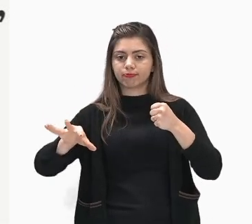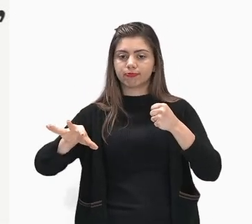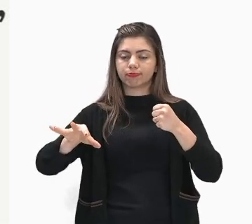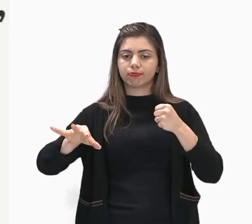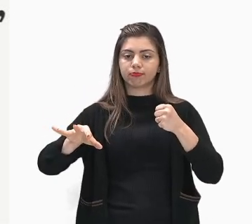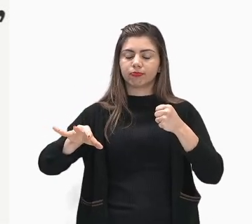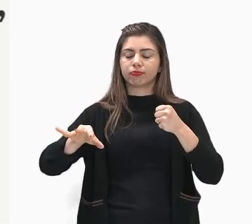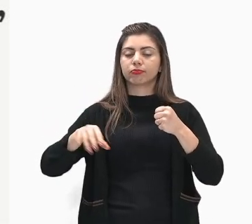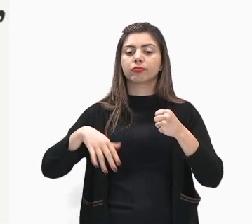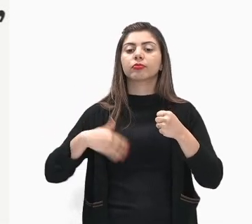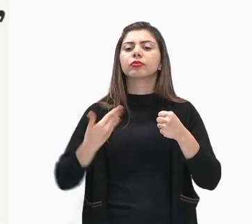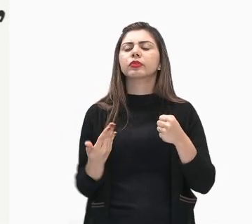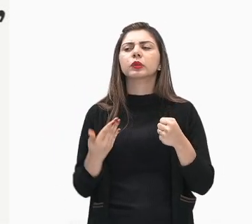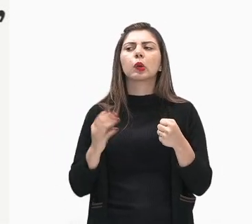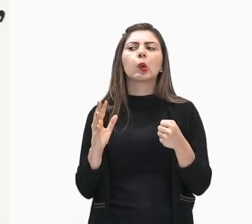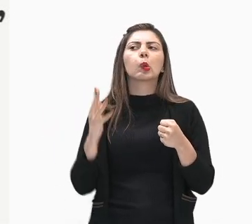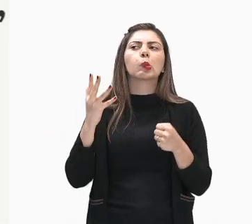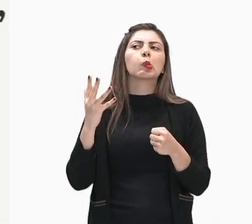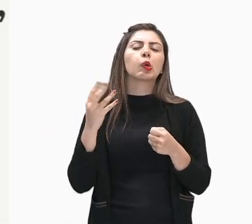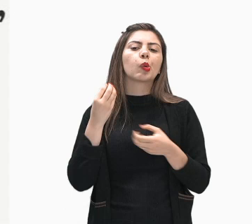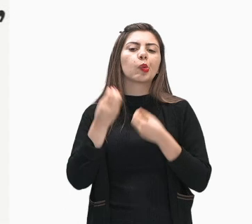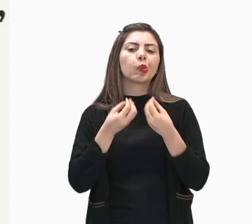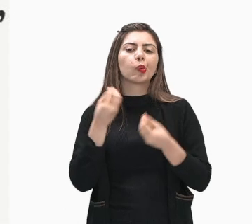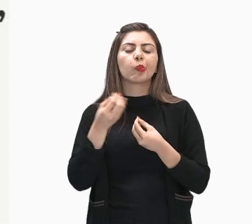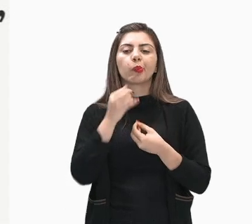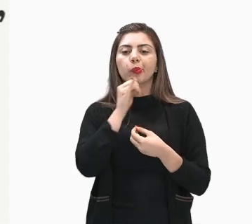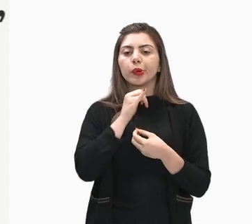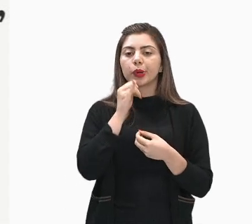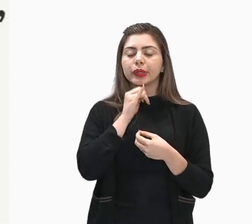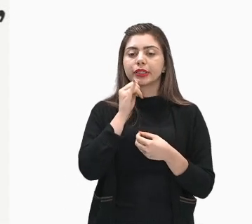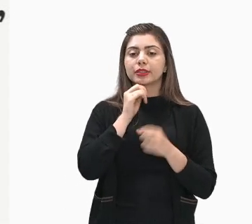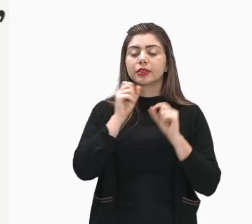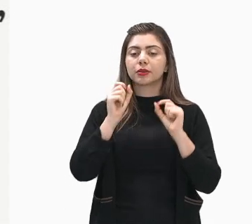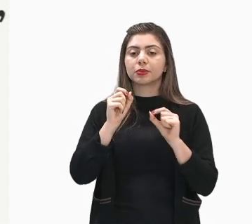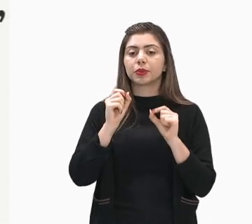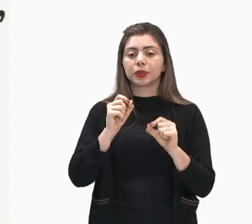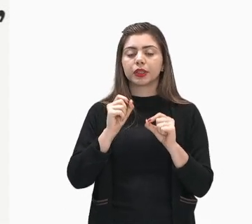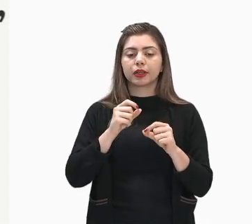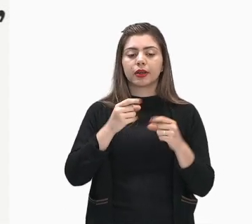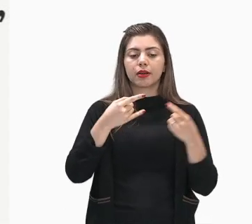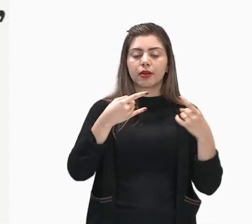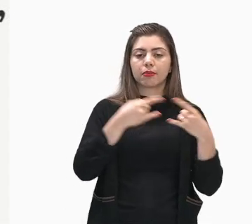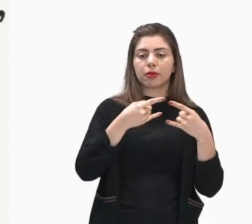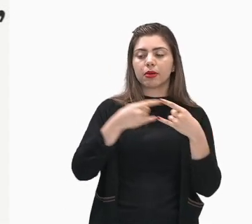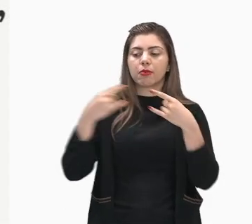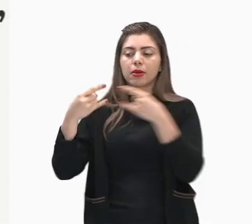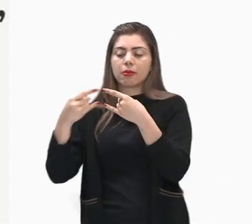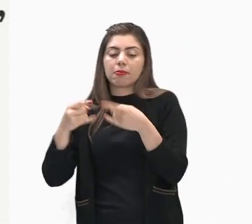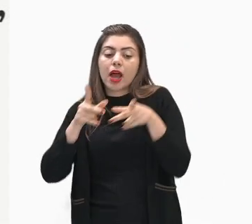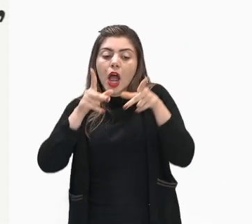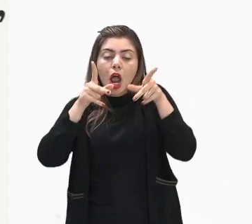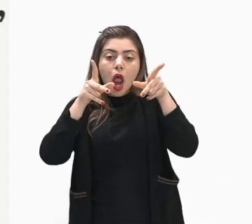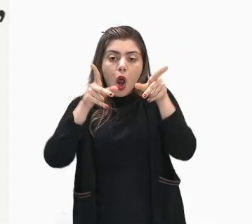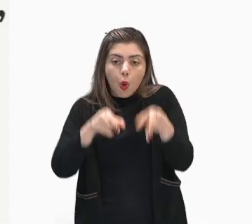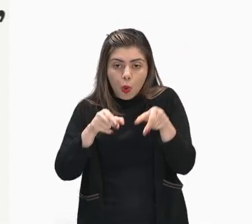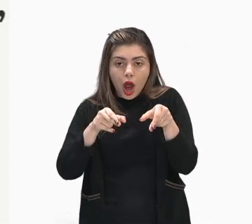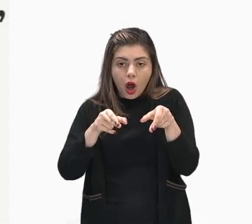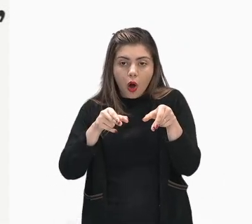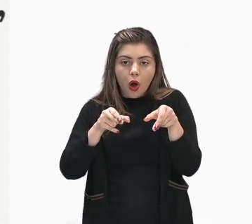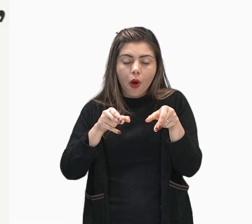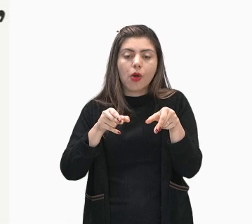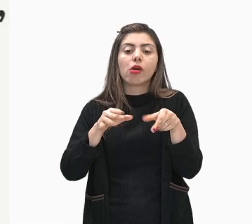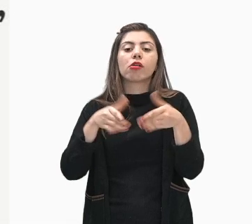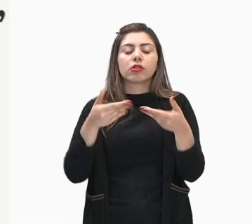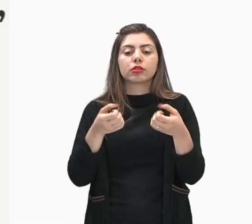e ela vai acontecer quando eu aproximo dois polos que são iguais um ao outro. Então,